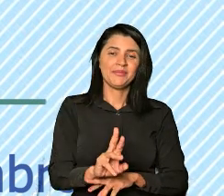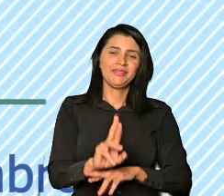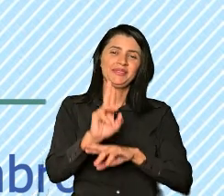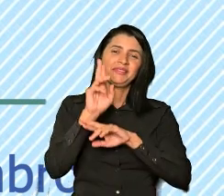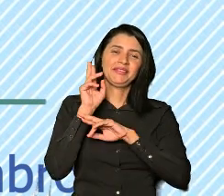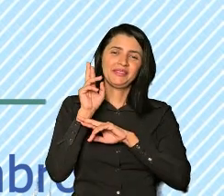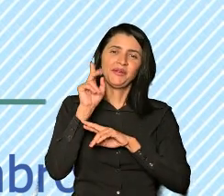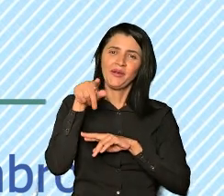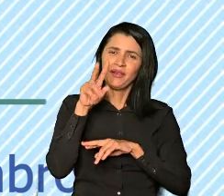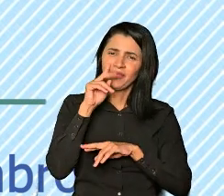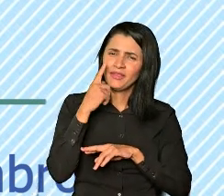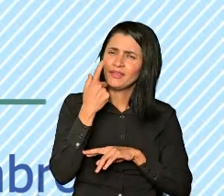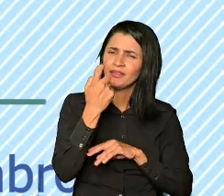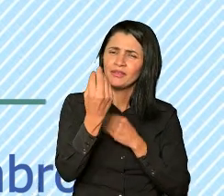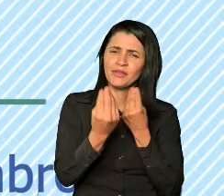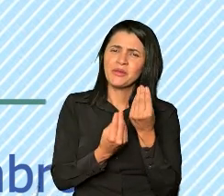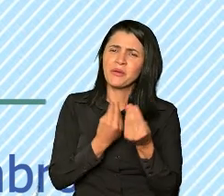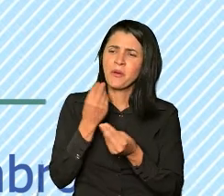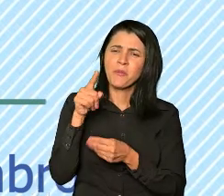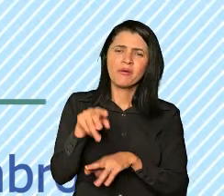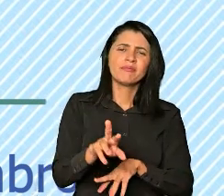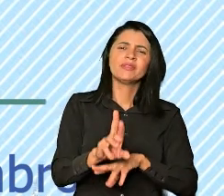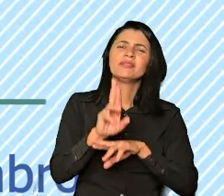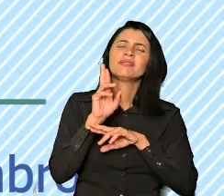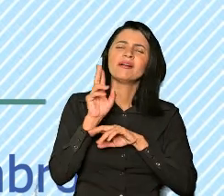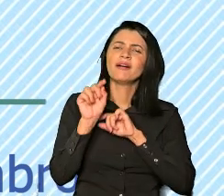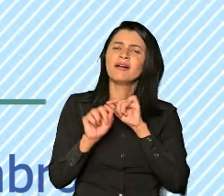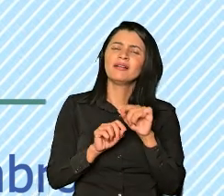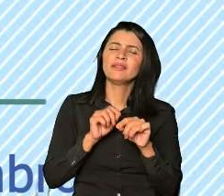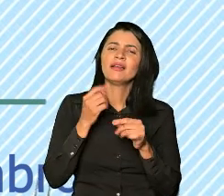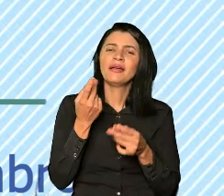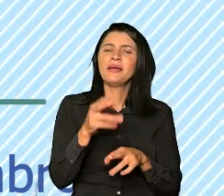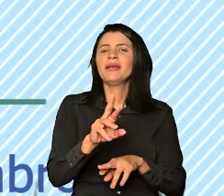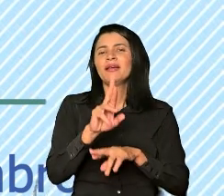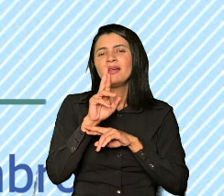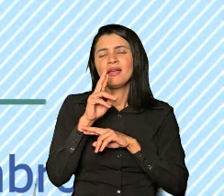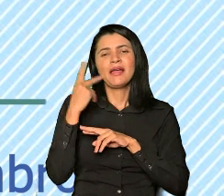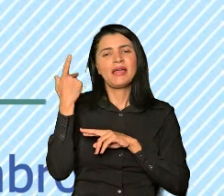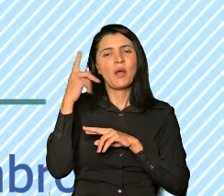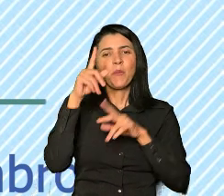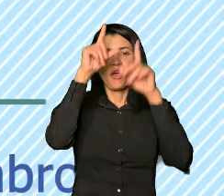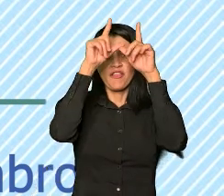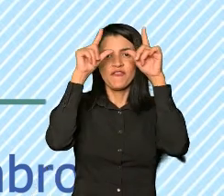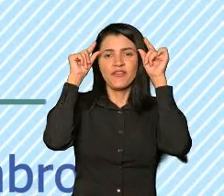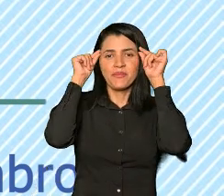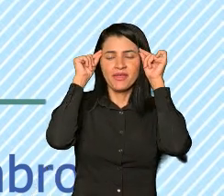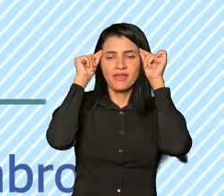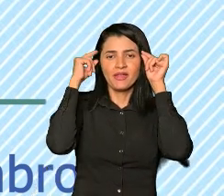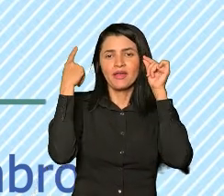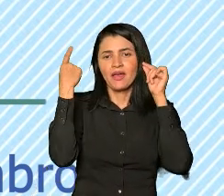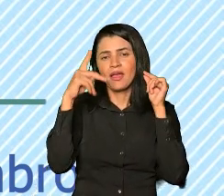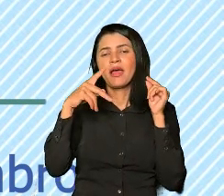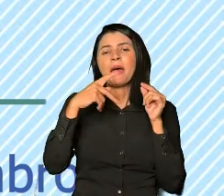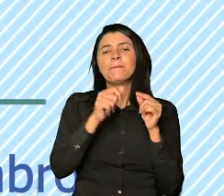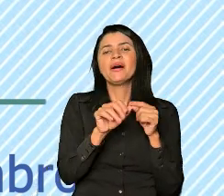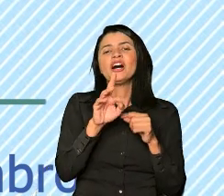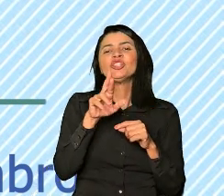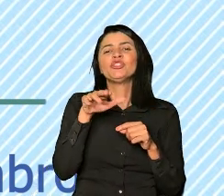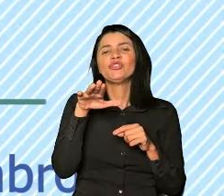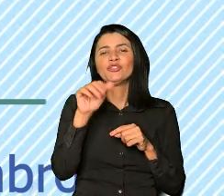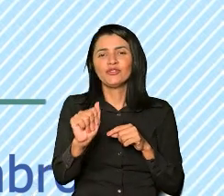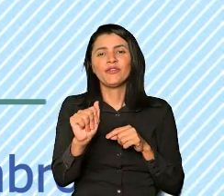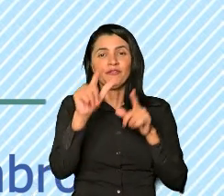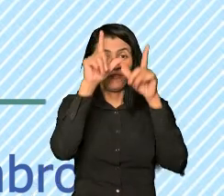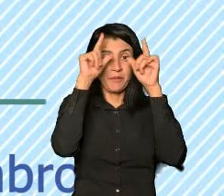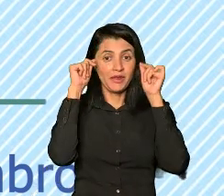muito interessante, gente. Como ela é representada? Ela é representada enquanto enfermeira, porque ela é patrona da enfermaria